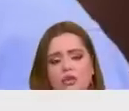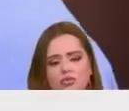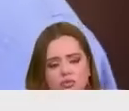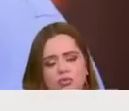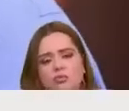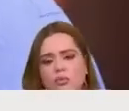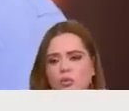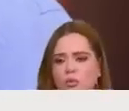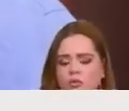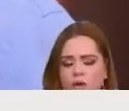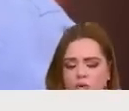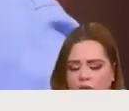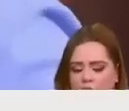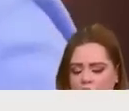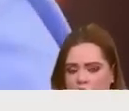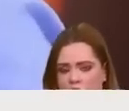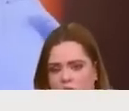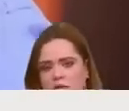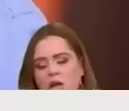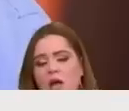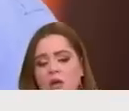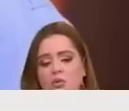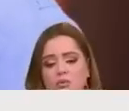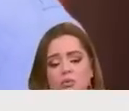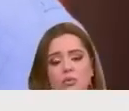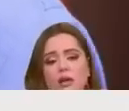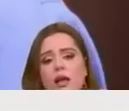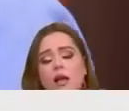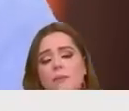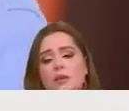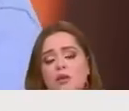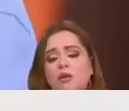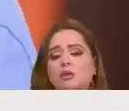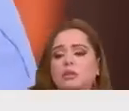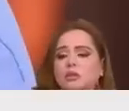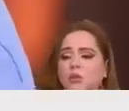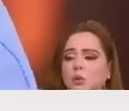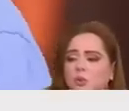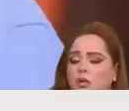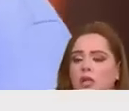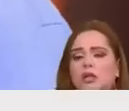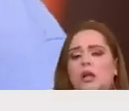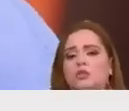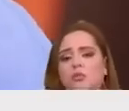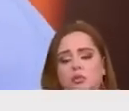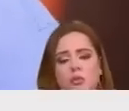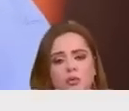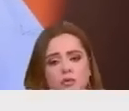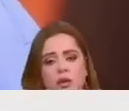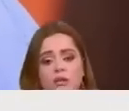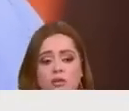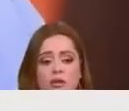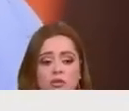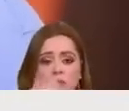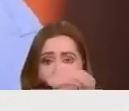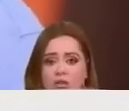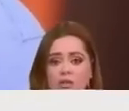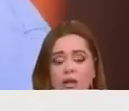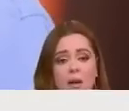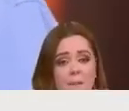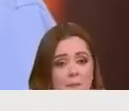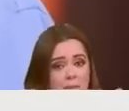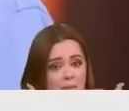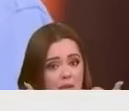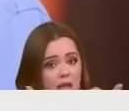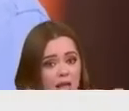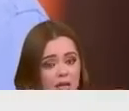arrumar um lugar para colocar para dar tranquilidade ao governo na votação que nós precisamos para melhor aprimorar o